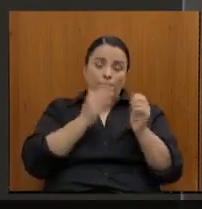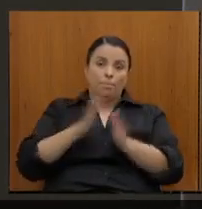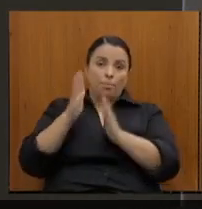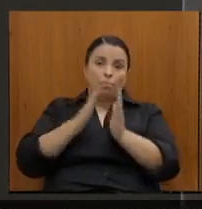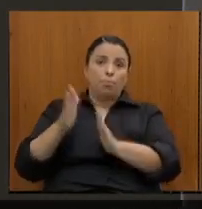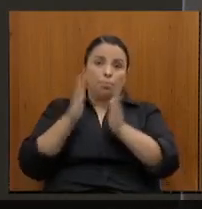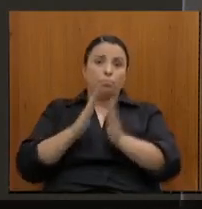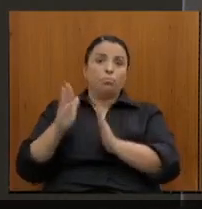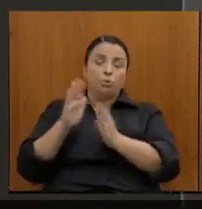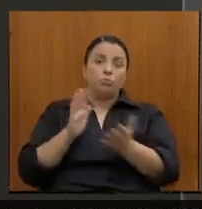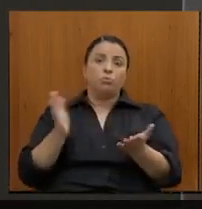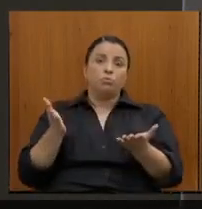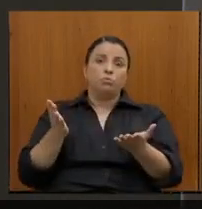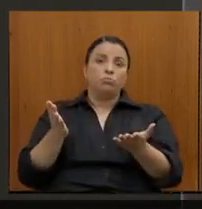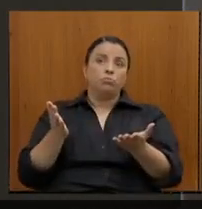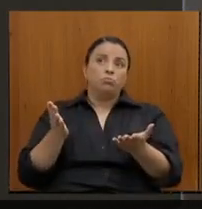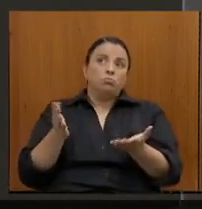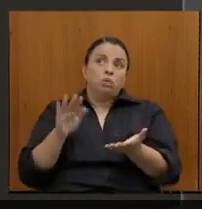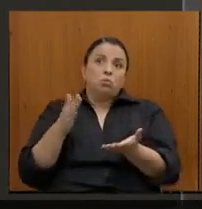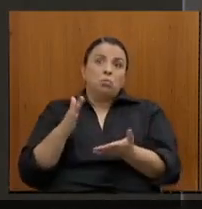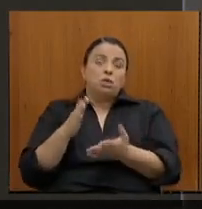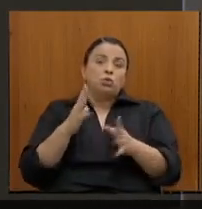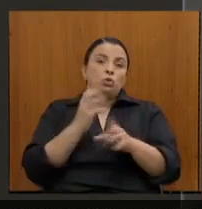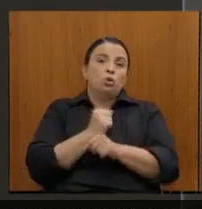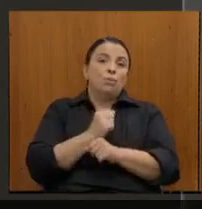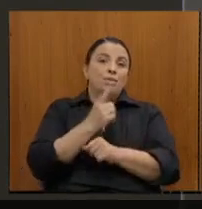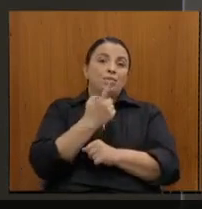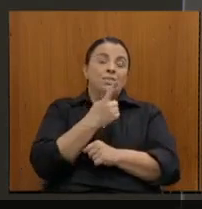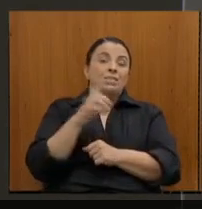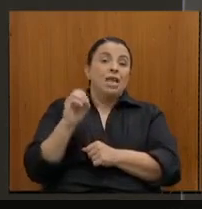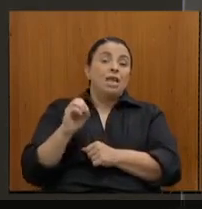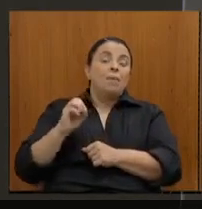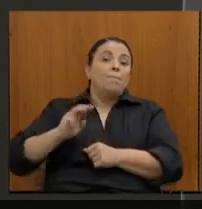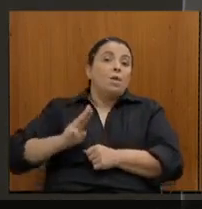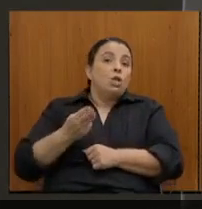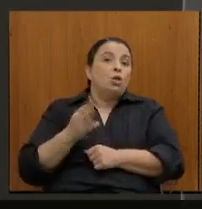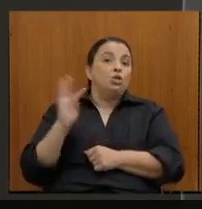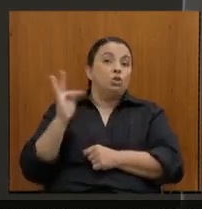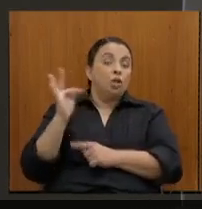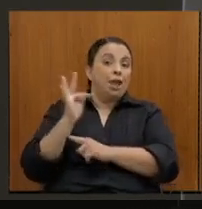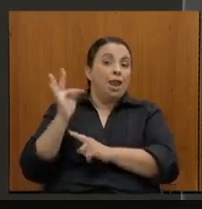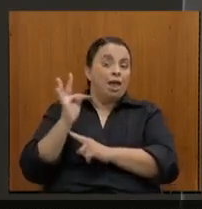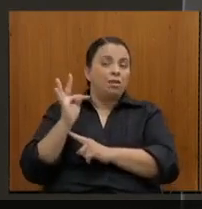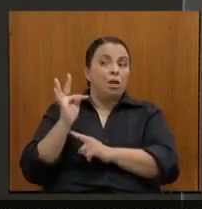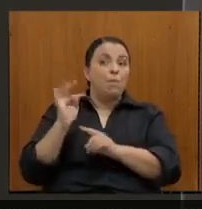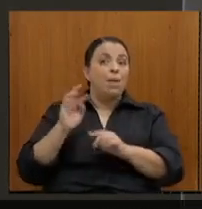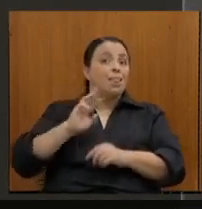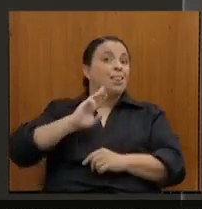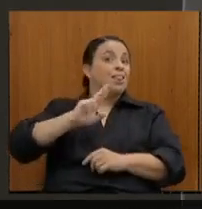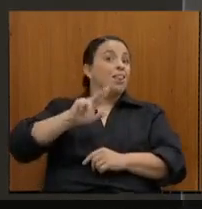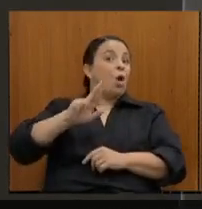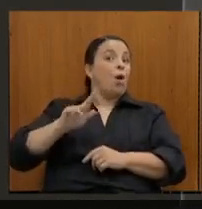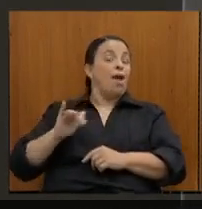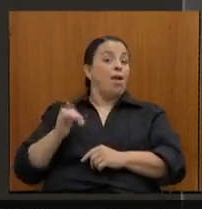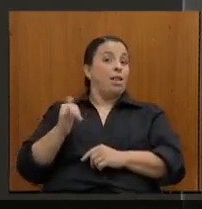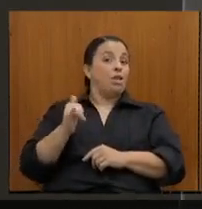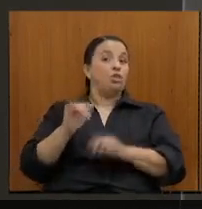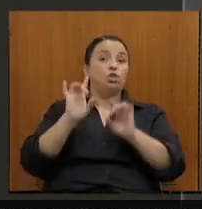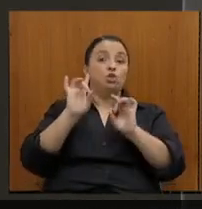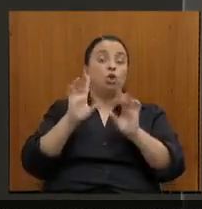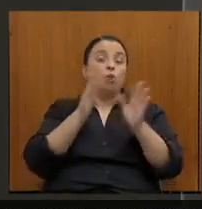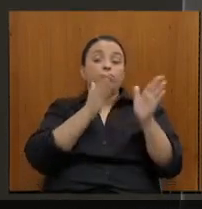ela talvez aí umas 100 milhões de toneladas em processo não energéticos em processos como os recusando